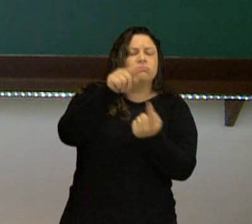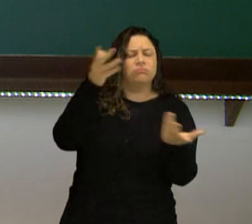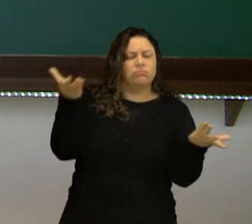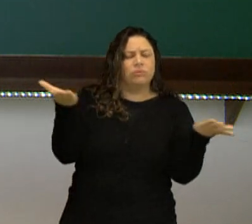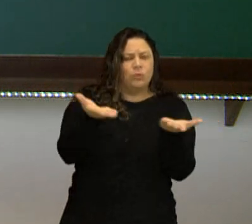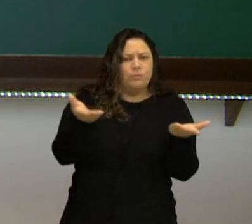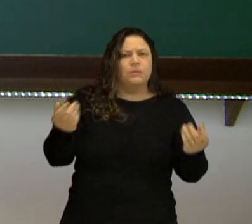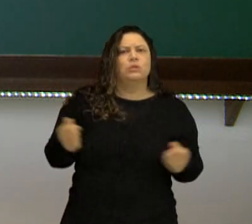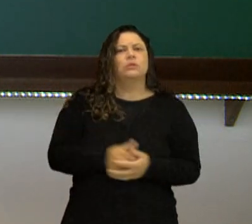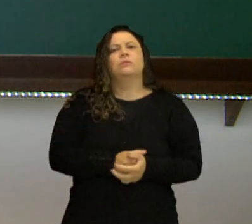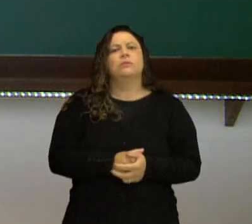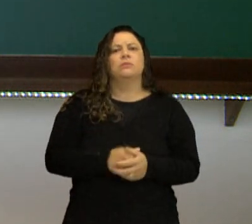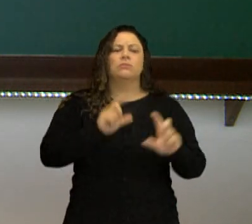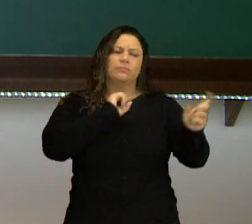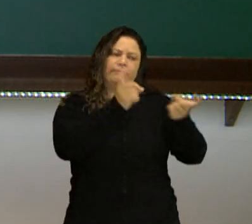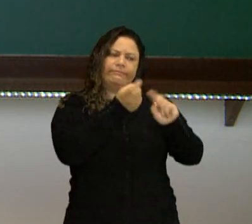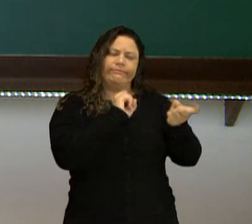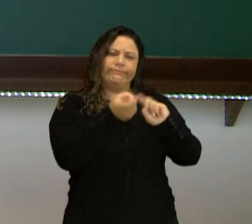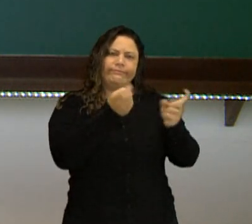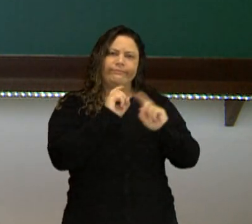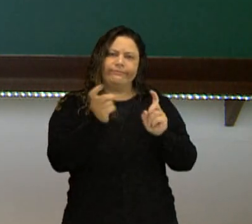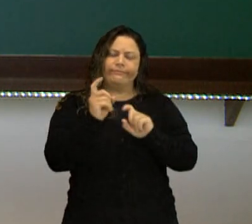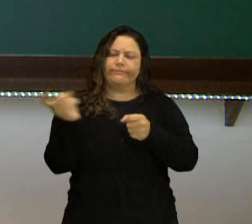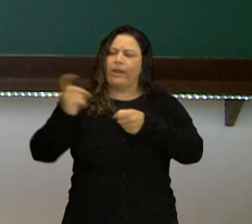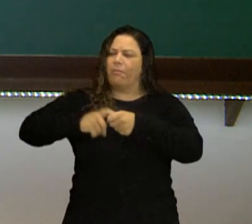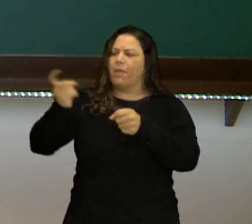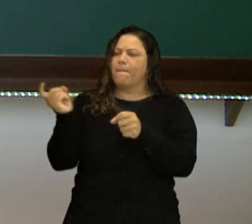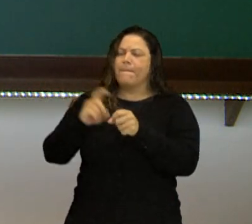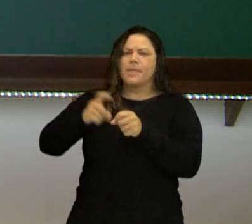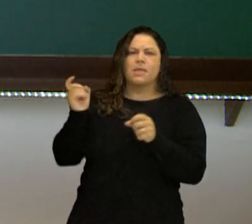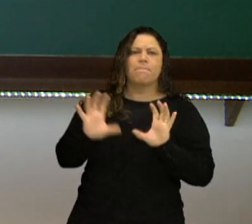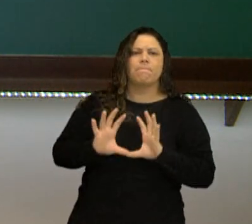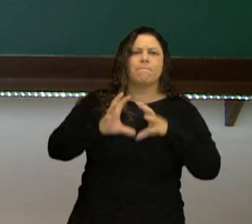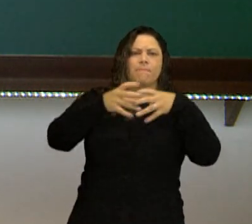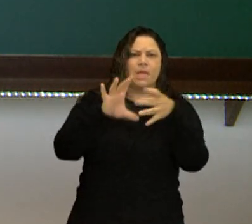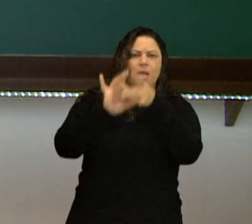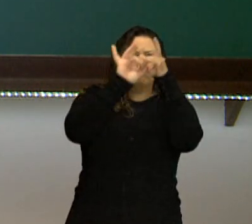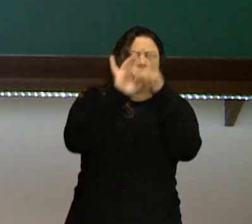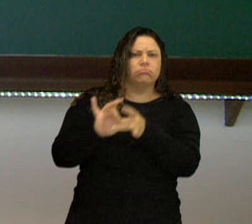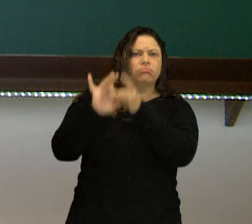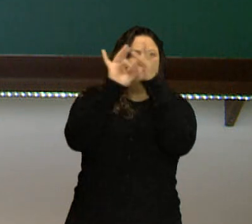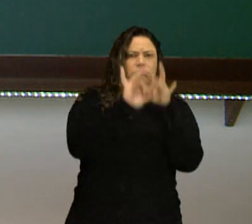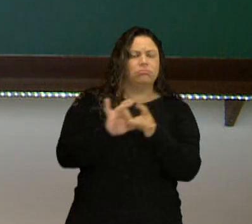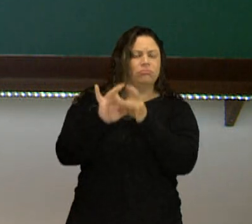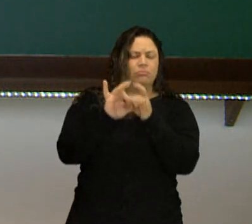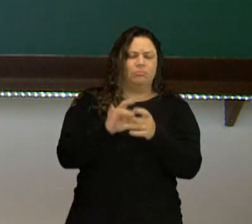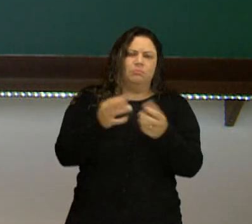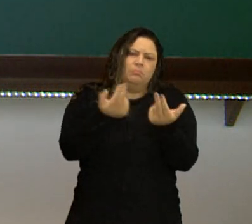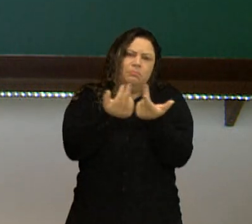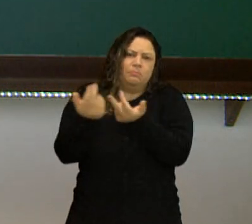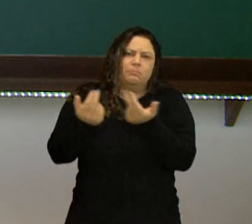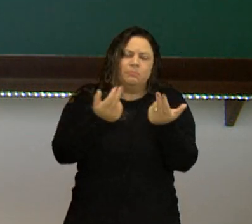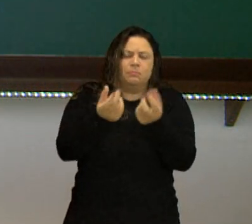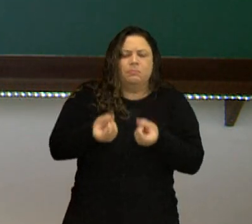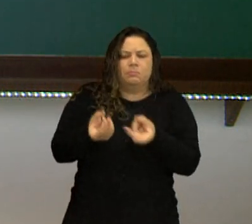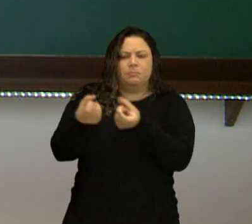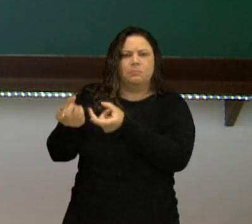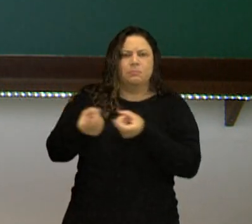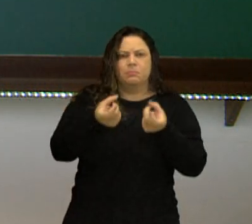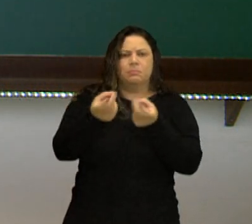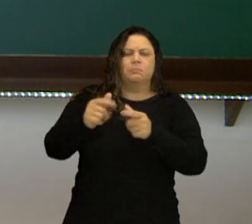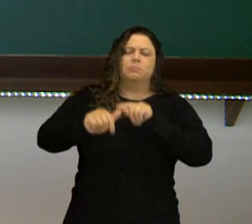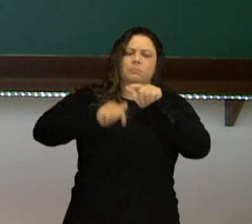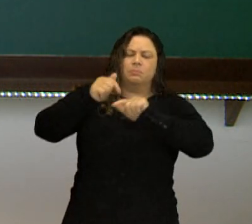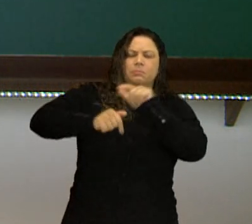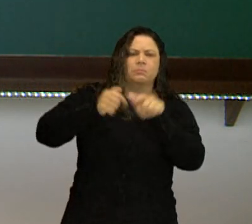cidade em reunir, né, alguns produtores, alguns comerciantes, geralmente do mesmo gênero ou da mesma atividade,